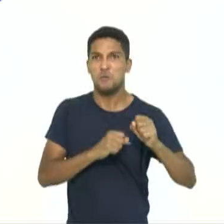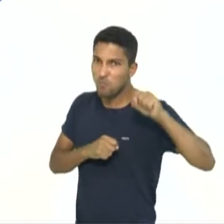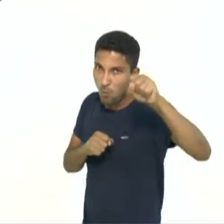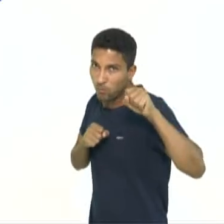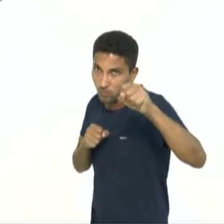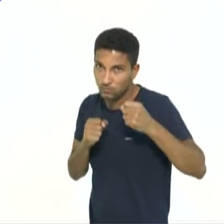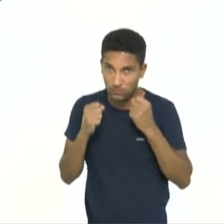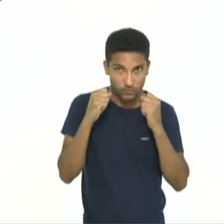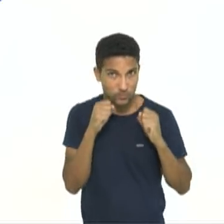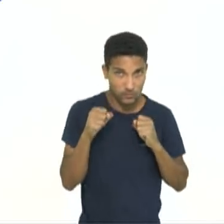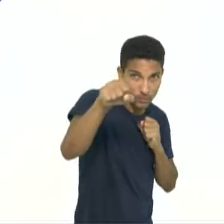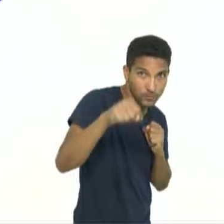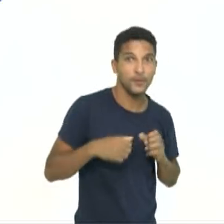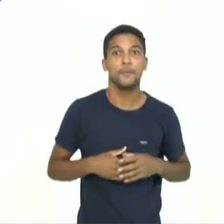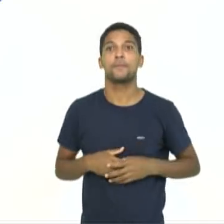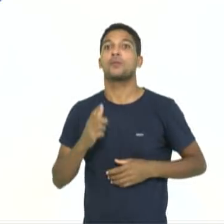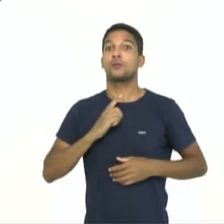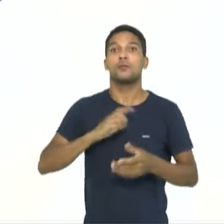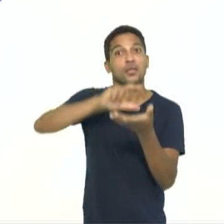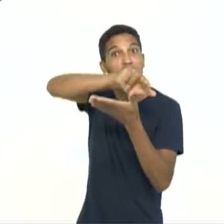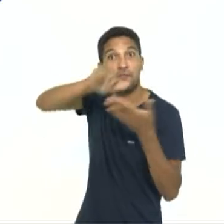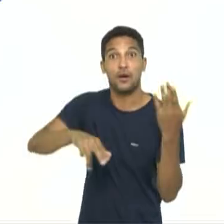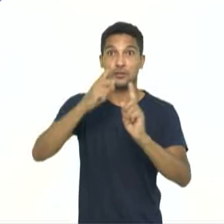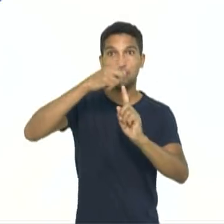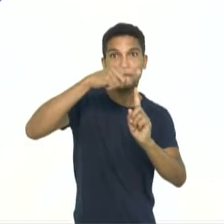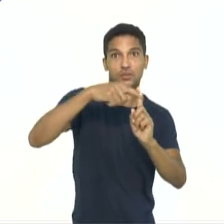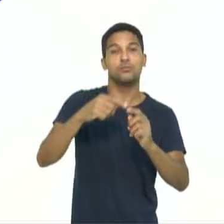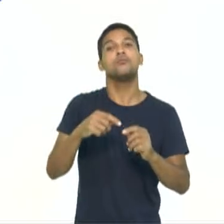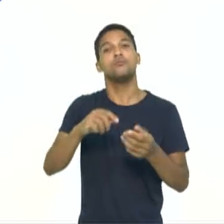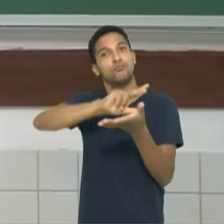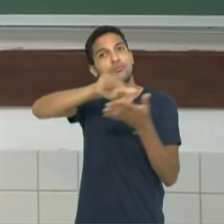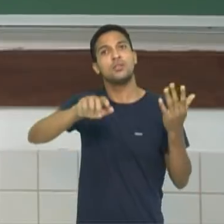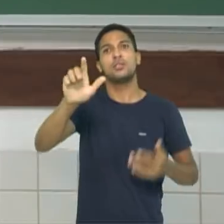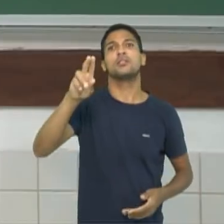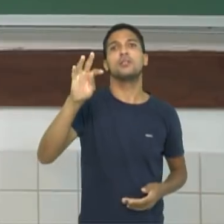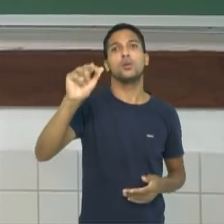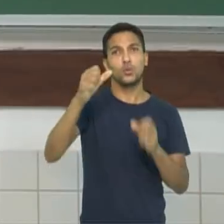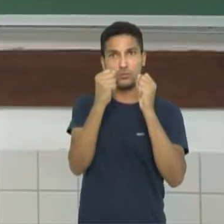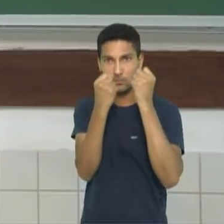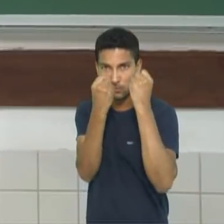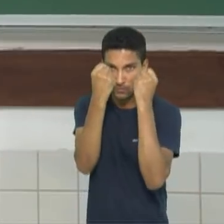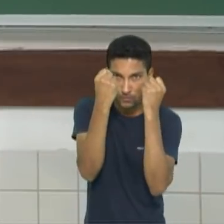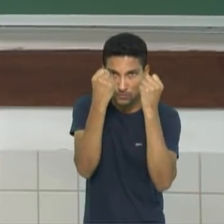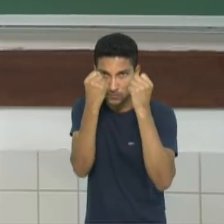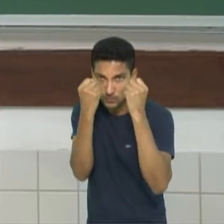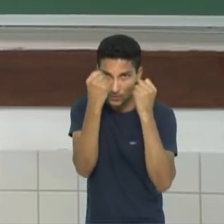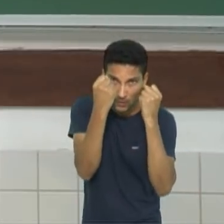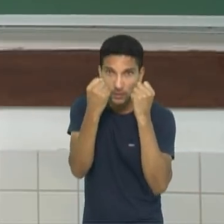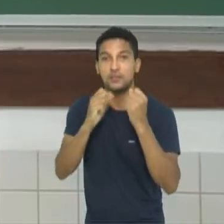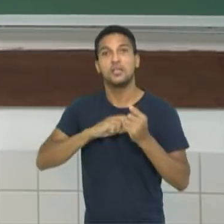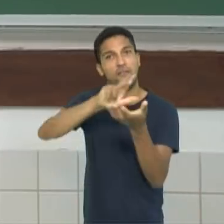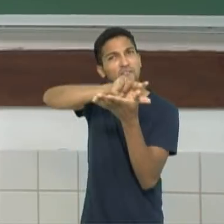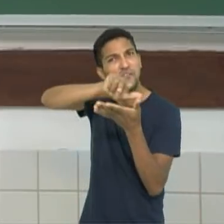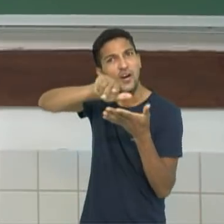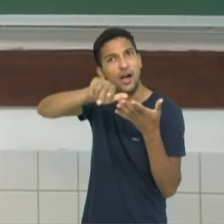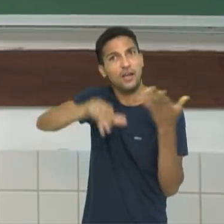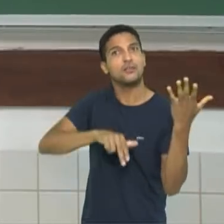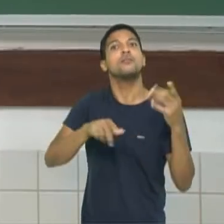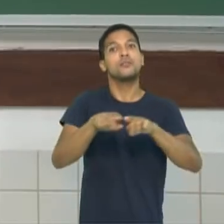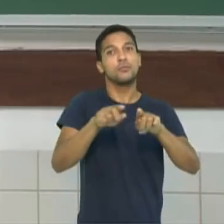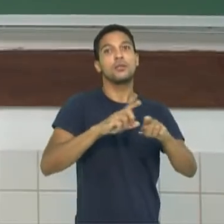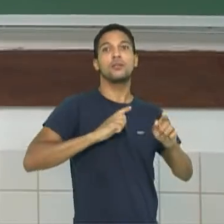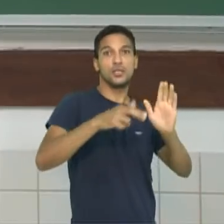de lutas e elas podem variar conforme as regras, né? Então, cada estilo de luta vai ter a sua regra